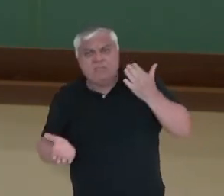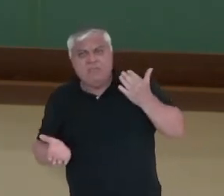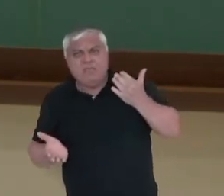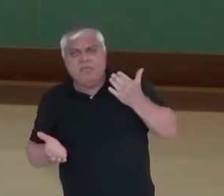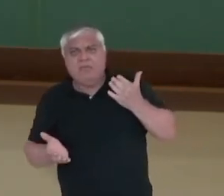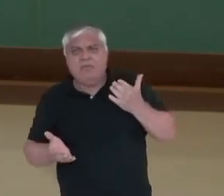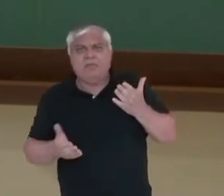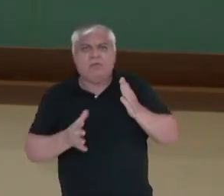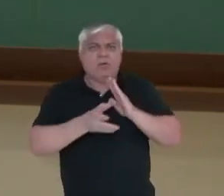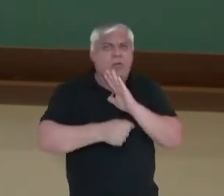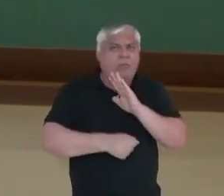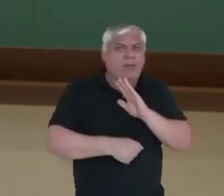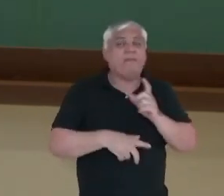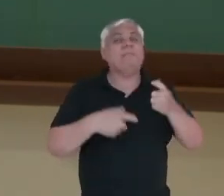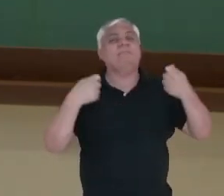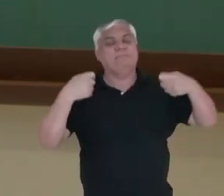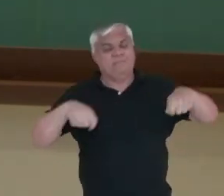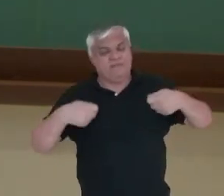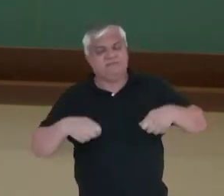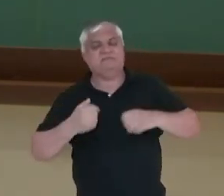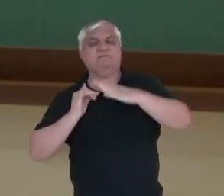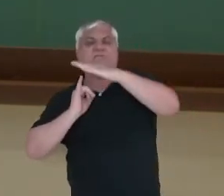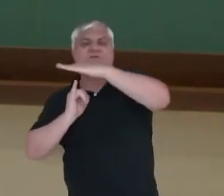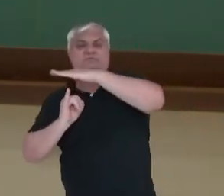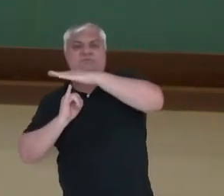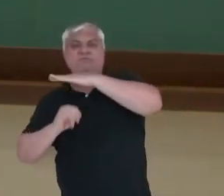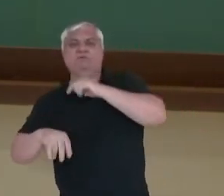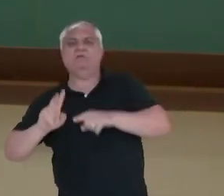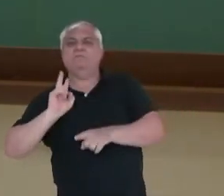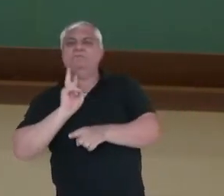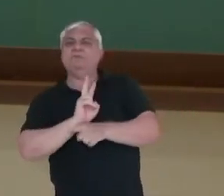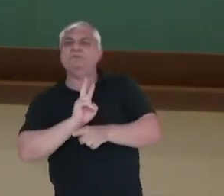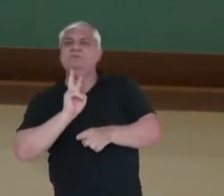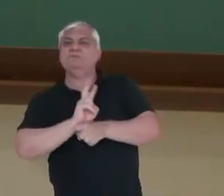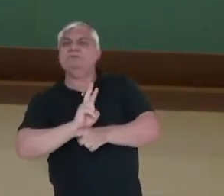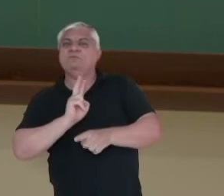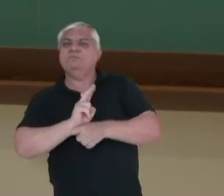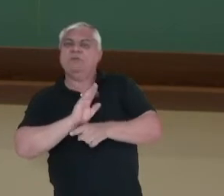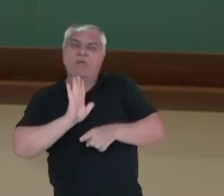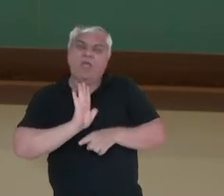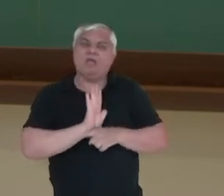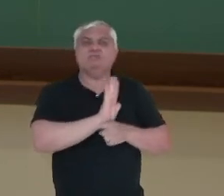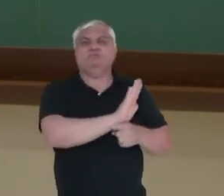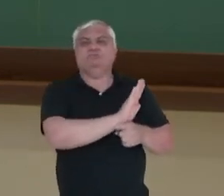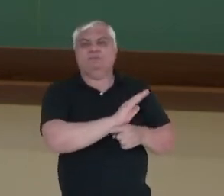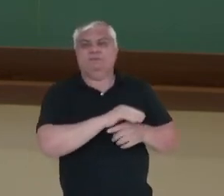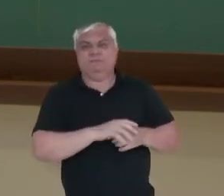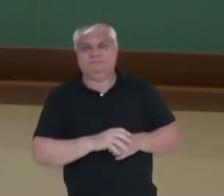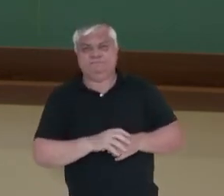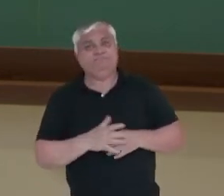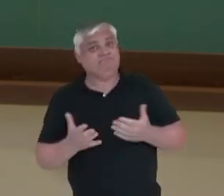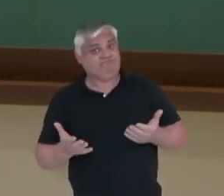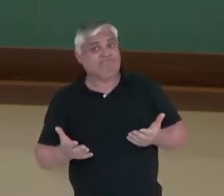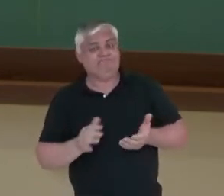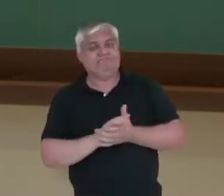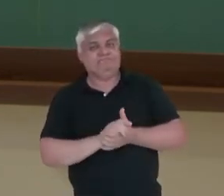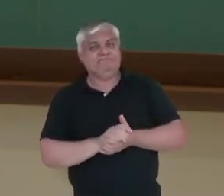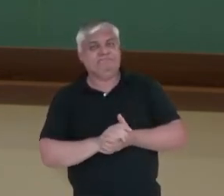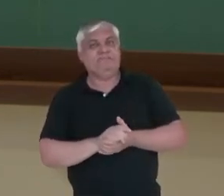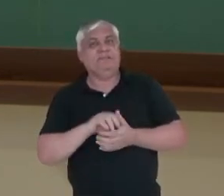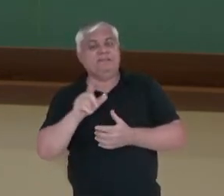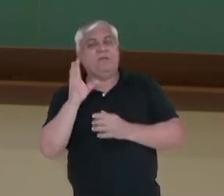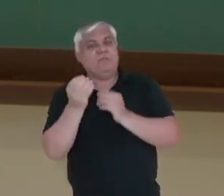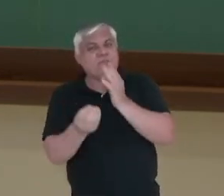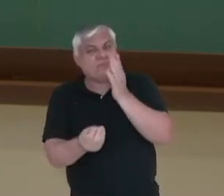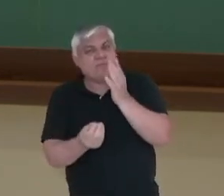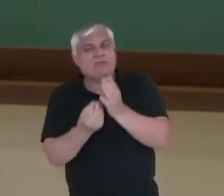é necessário ter uma instituição que possa intervir nestes casos, tá? Então, neste caso, cria-se